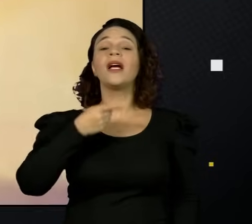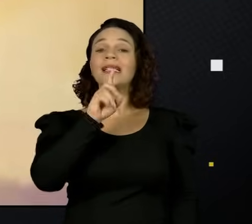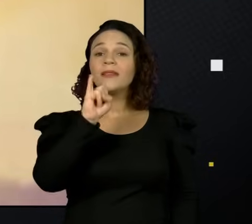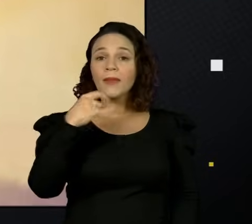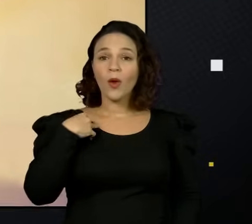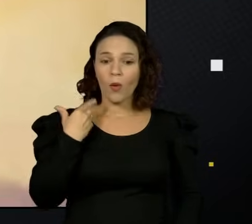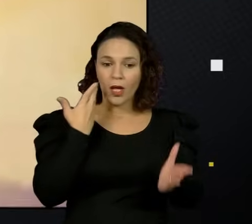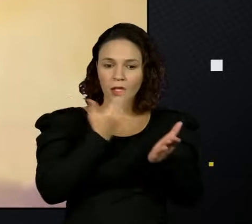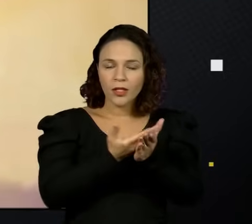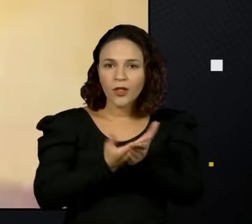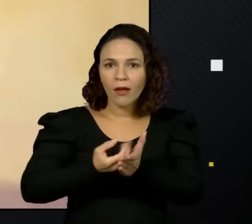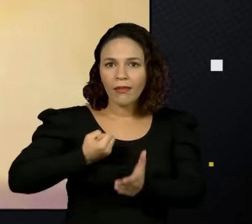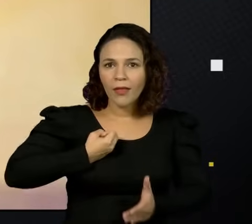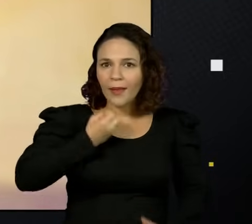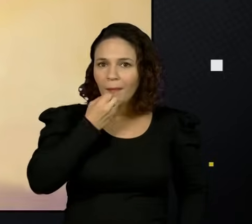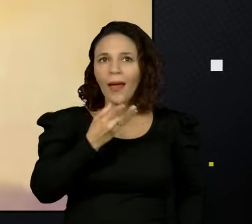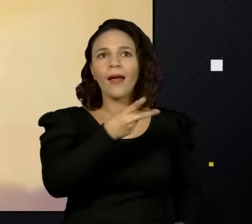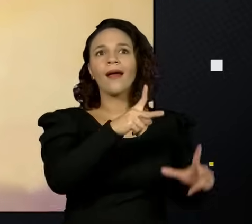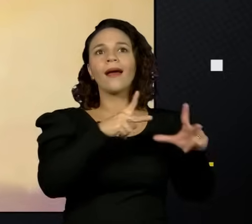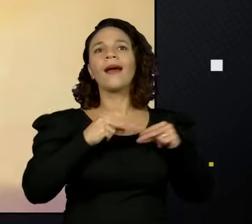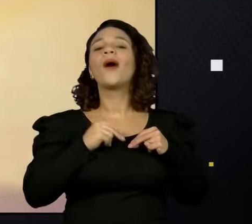grapete sempre quando eu ia bem na escola.